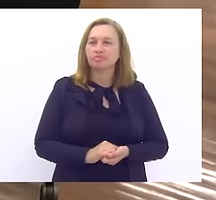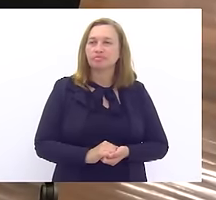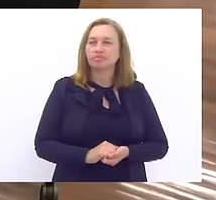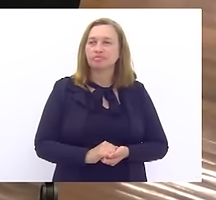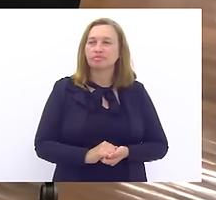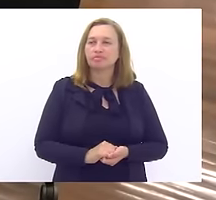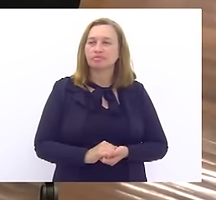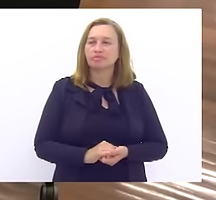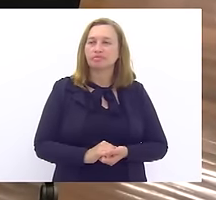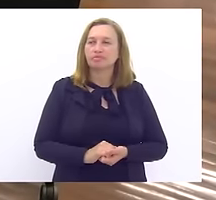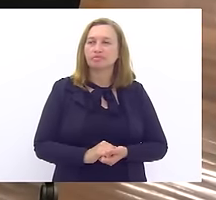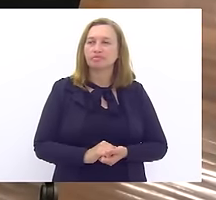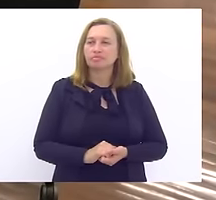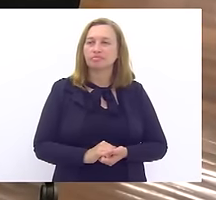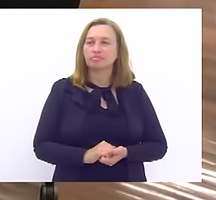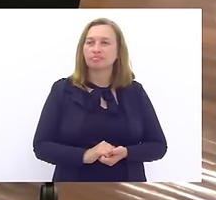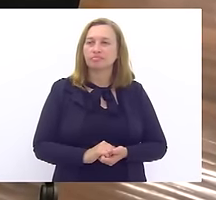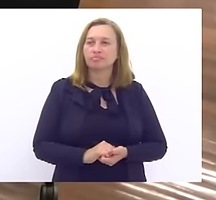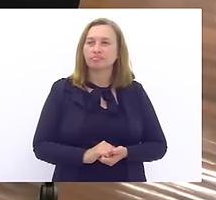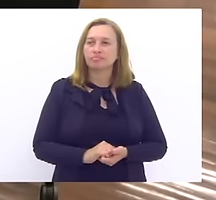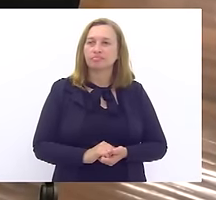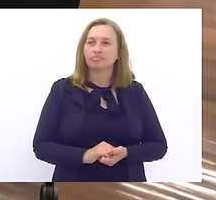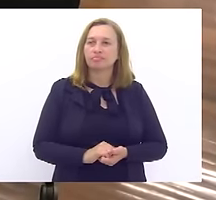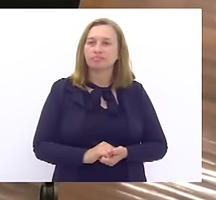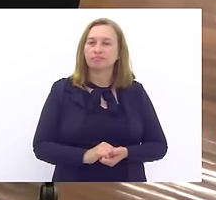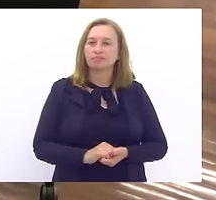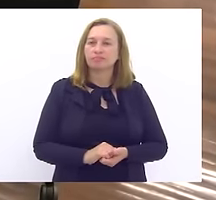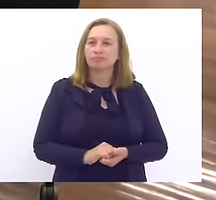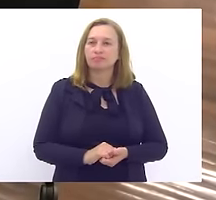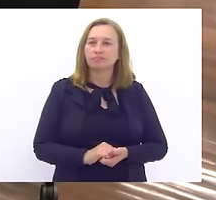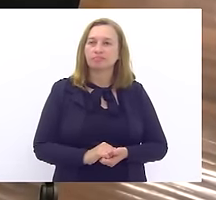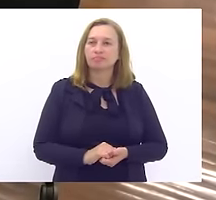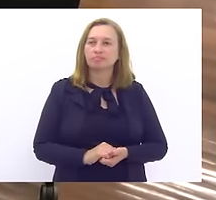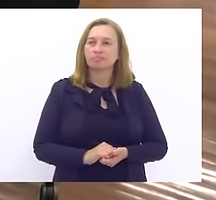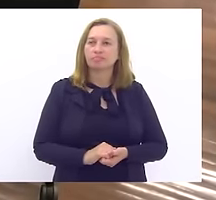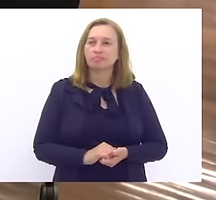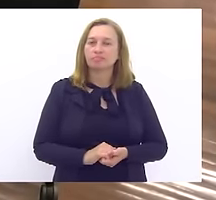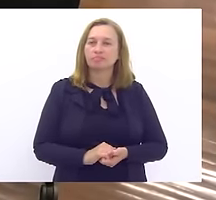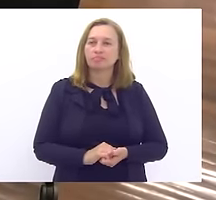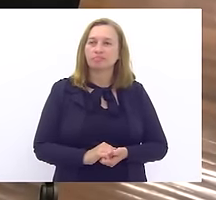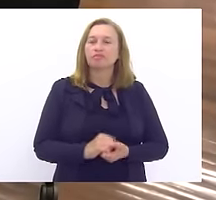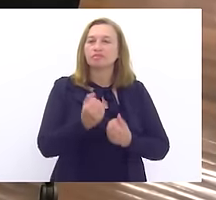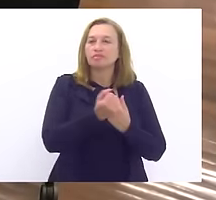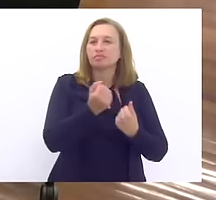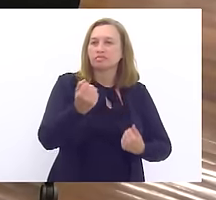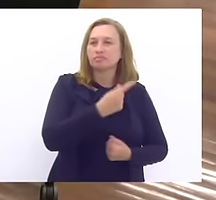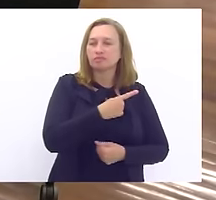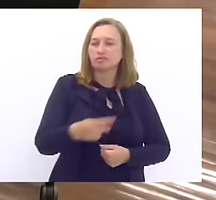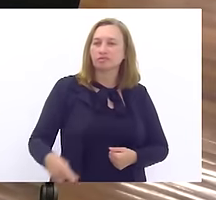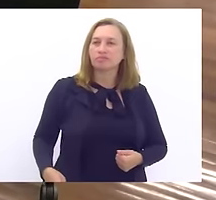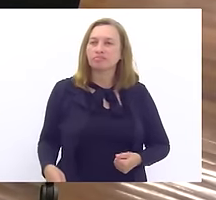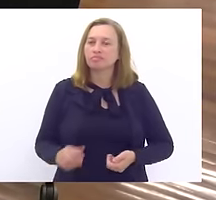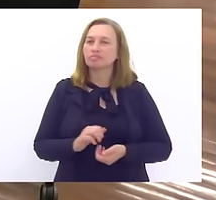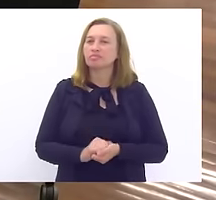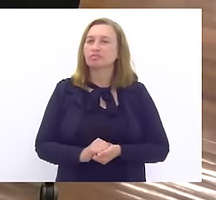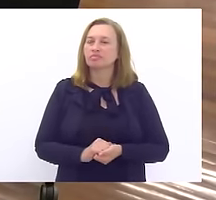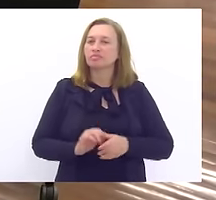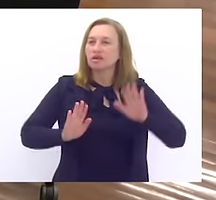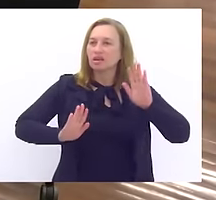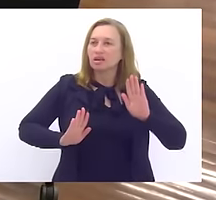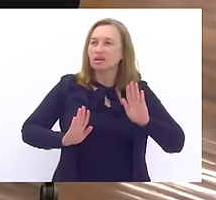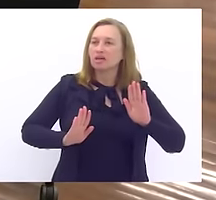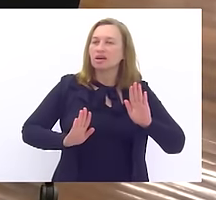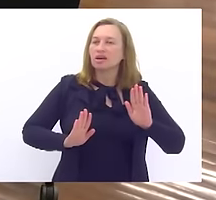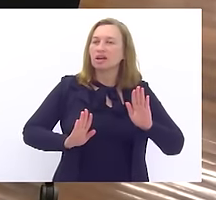eu acabei interrompendo ele Deputado Valdo César eu ia perguntar ali a vice-presidente se ela era estatutária ou